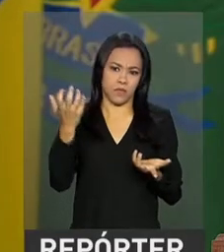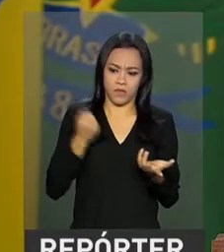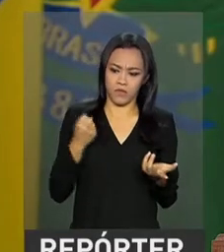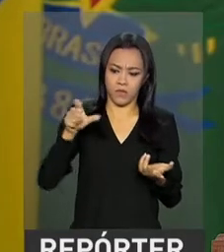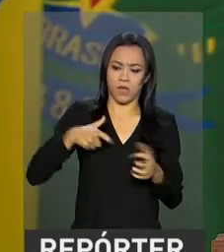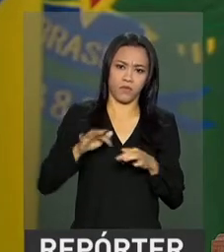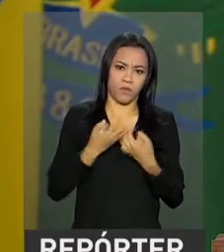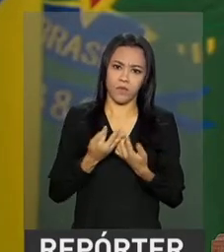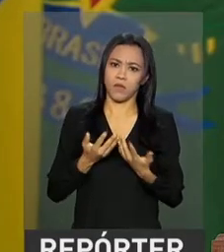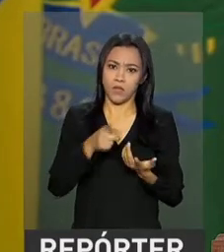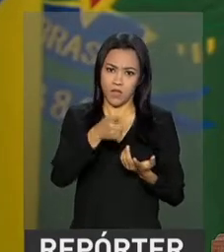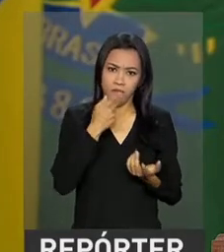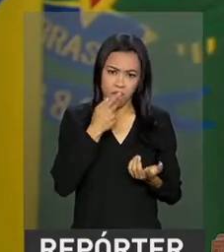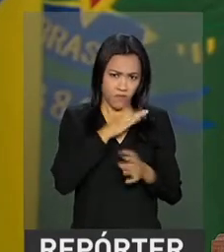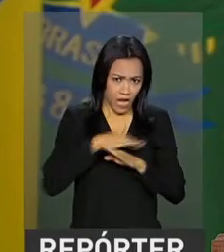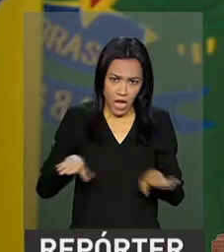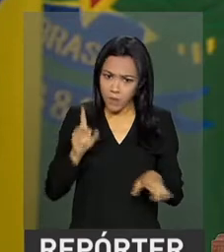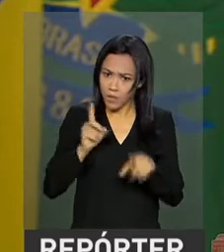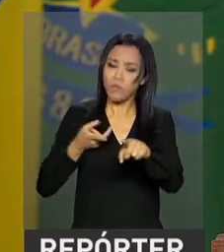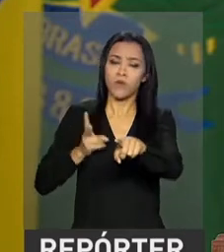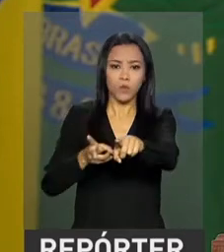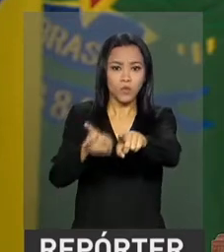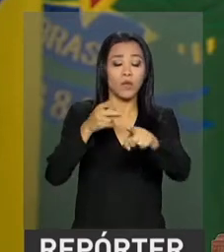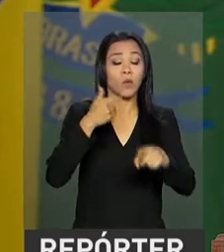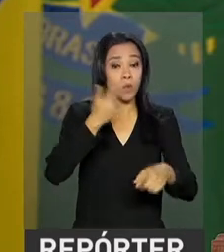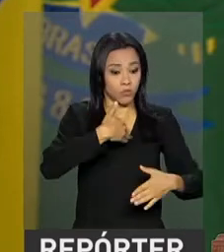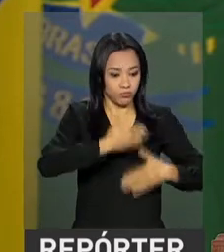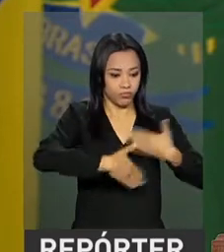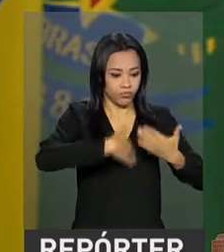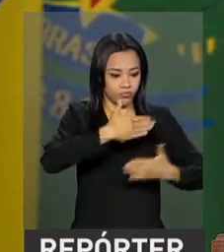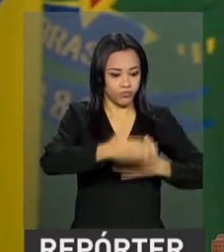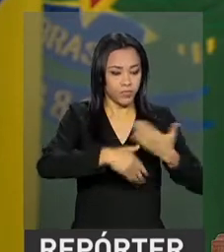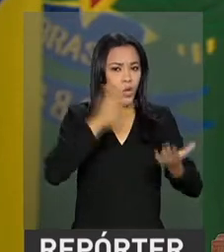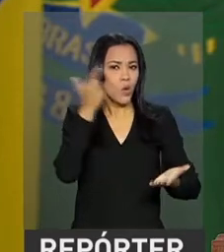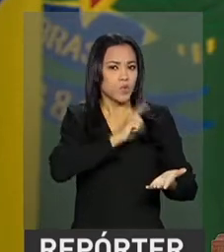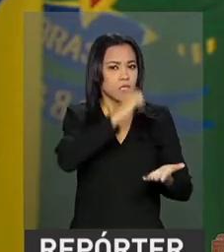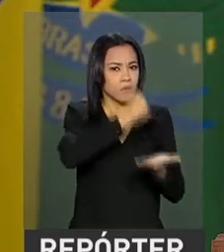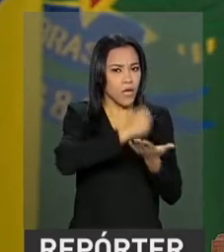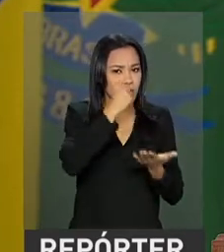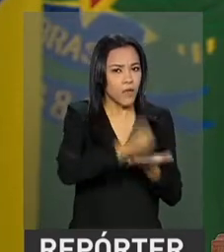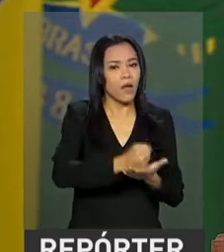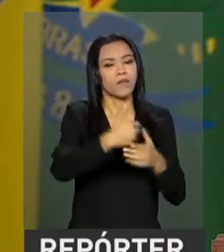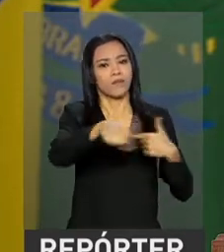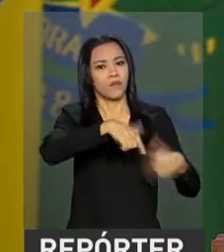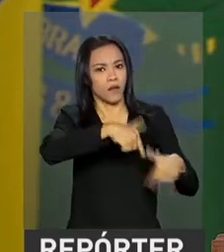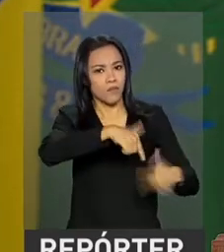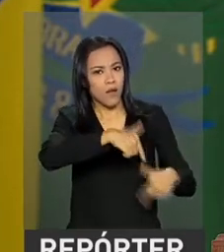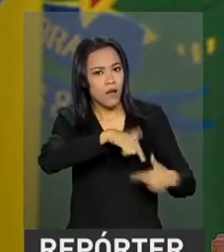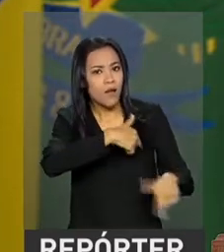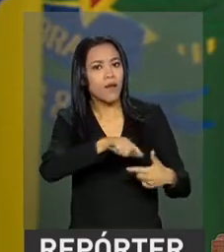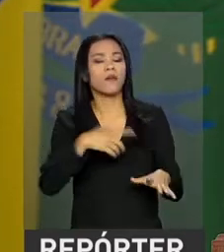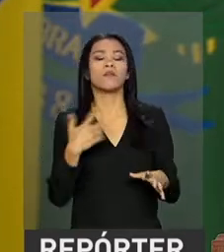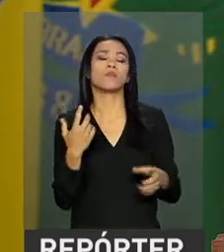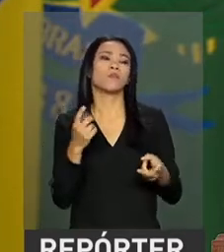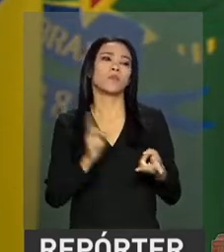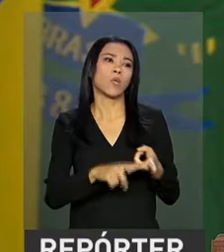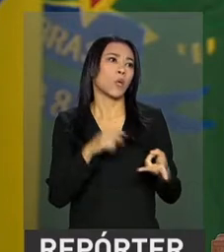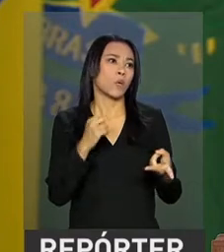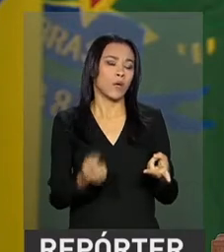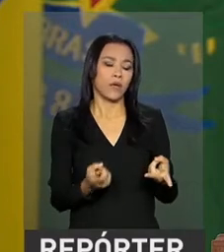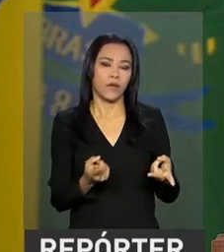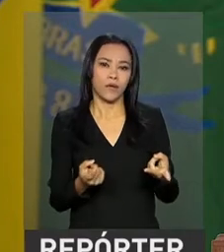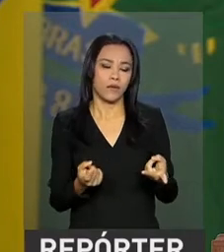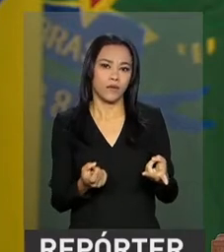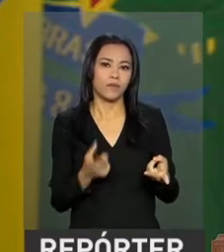acabar não e quando o sujeito começar a progredir ou seja tirar a carteira assinada ou seja montar um pequeno